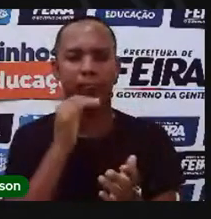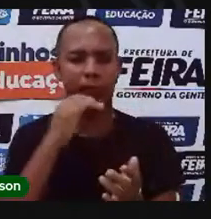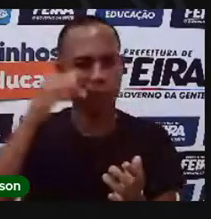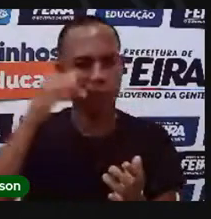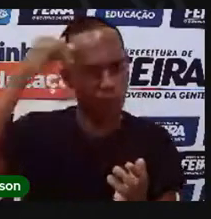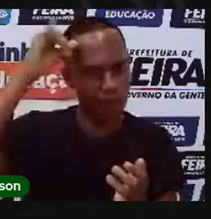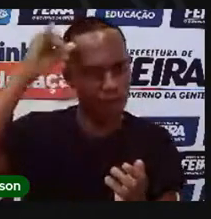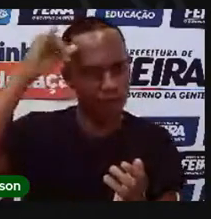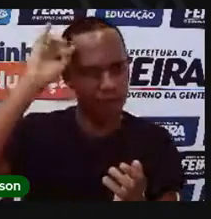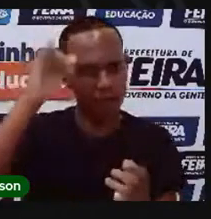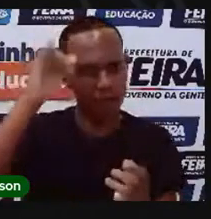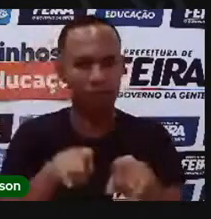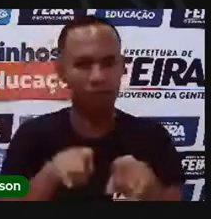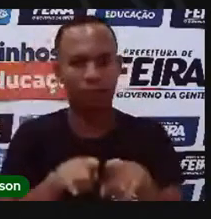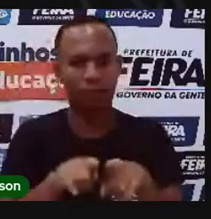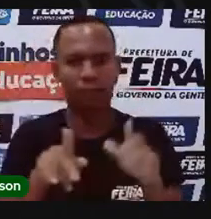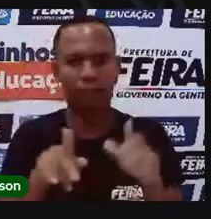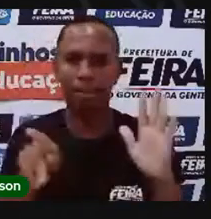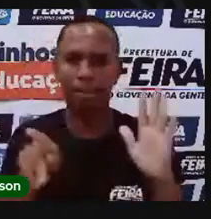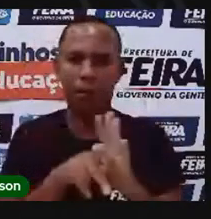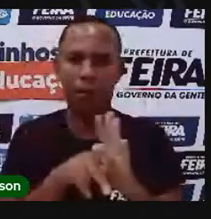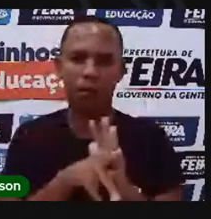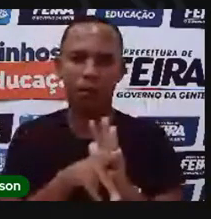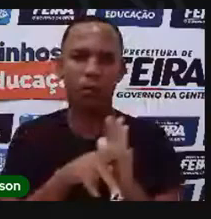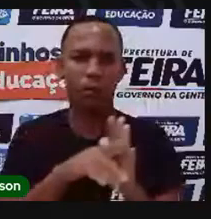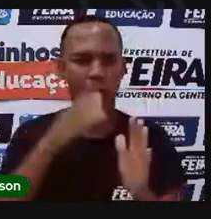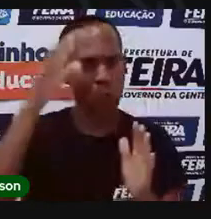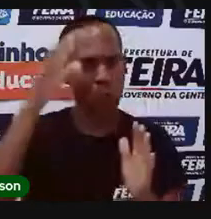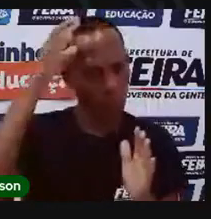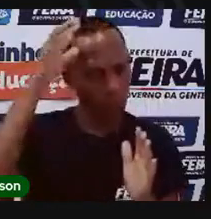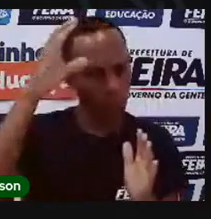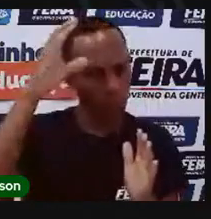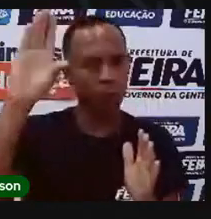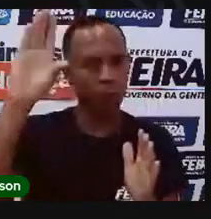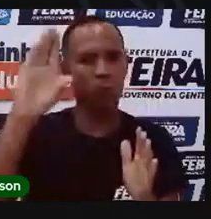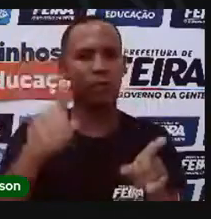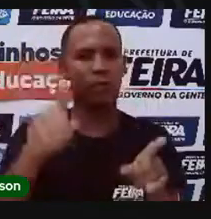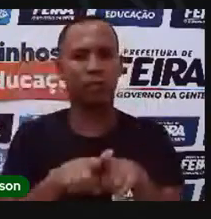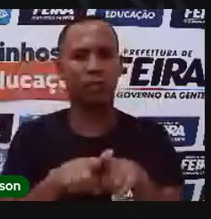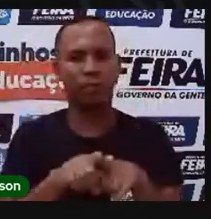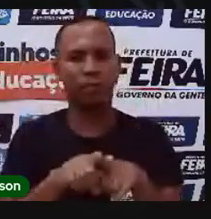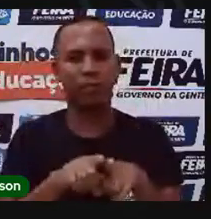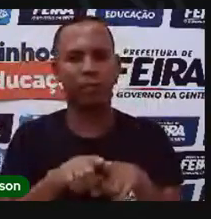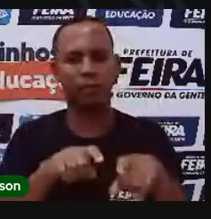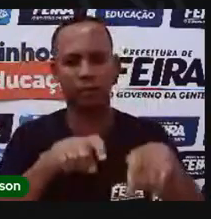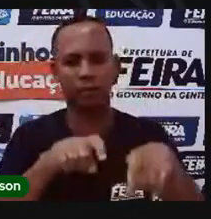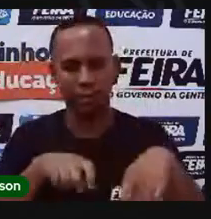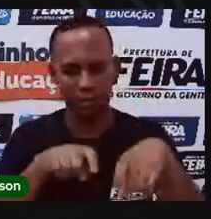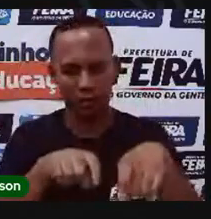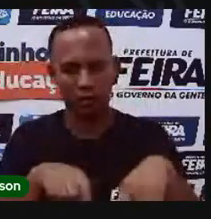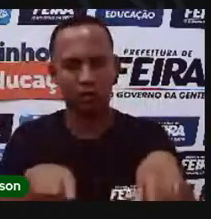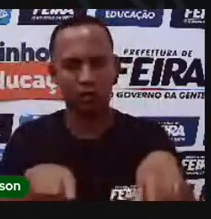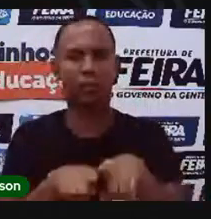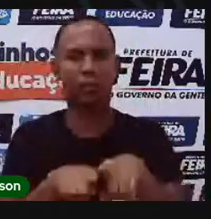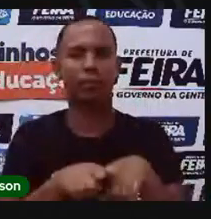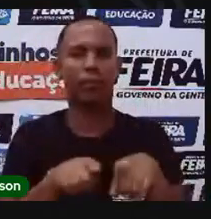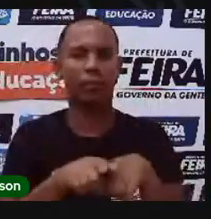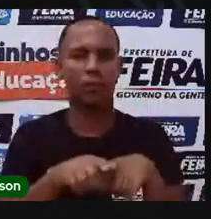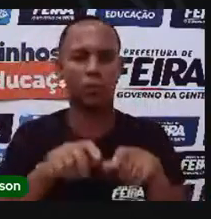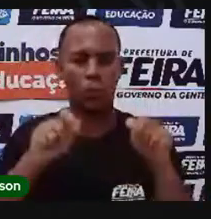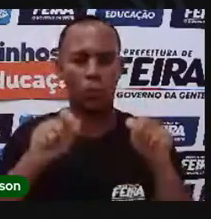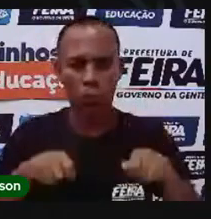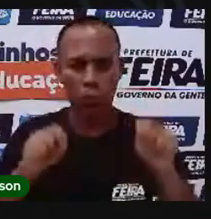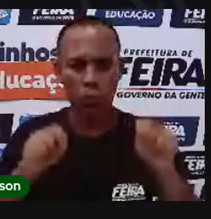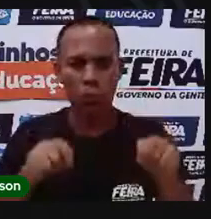vaqueiro, que é uma característica aí, né, da cultura popular do nosso sertão. E quem é esse vaqueiro? São